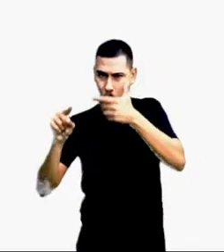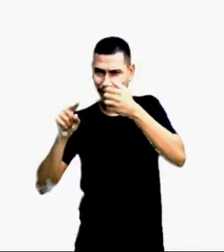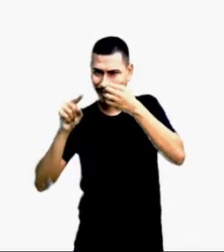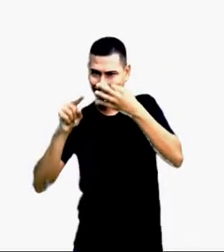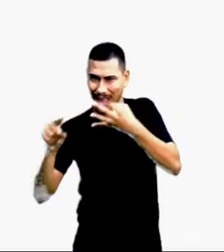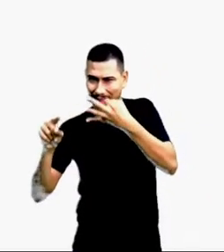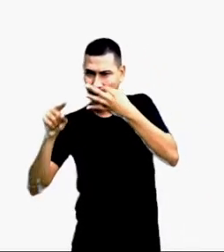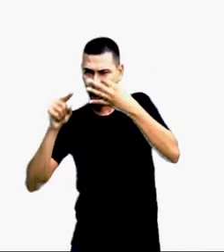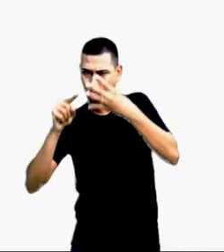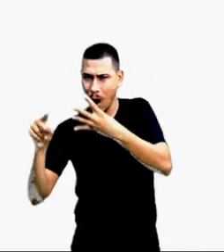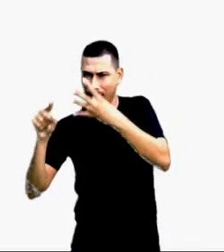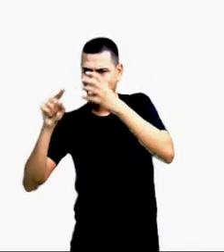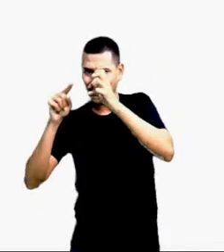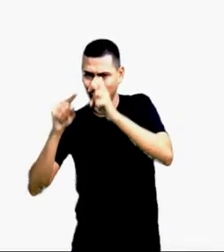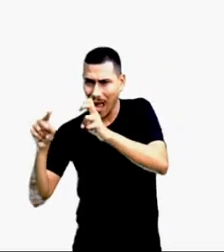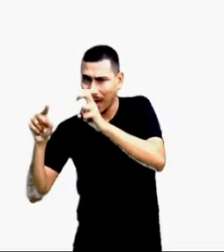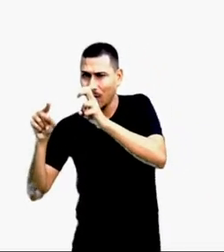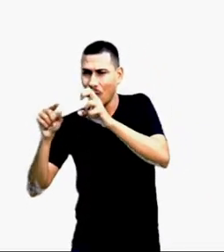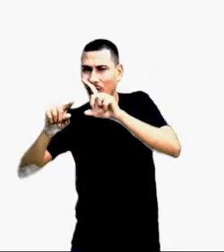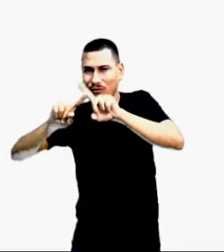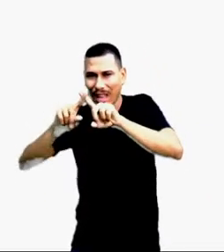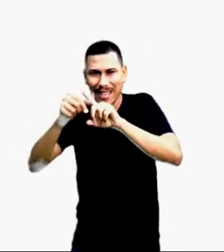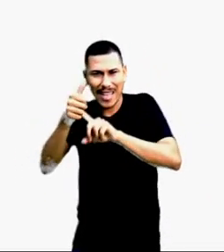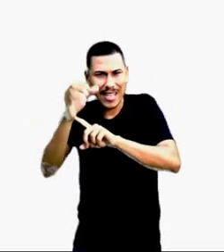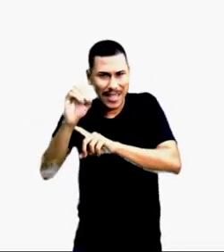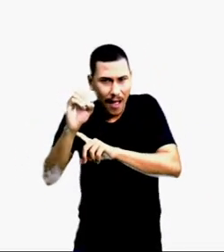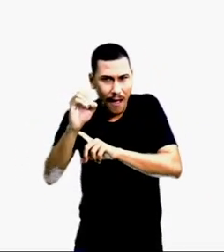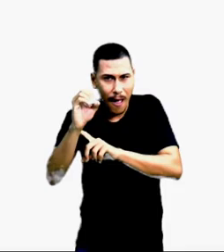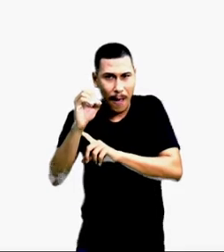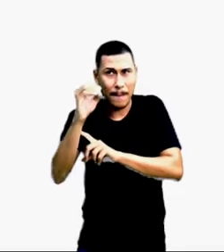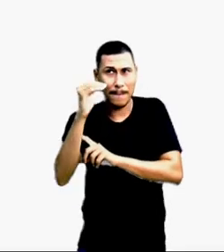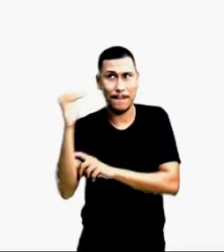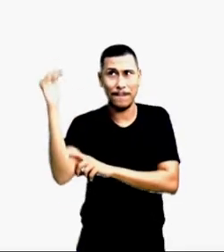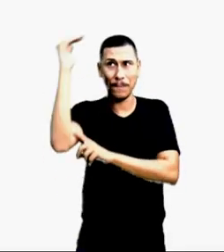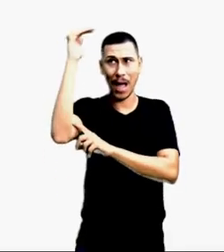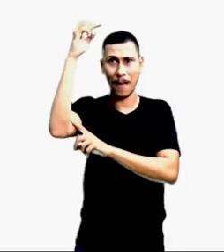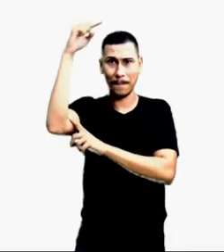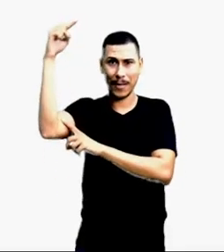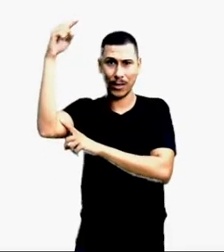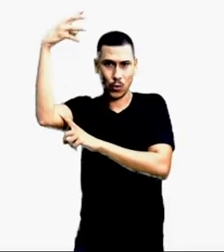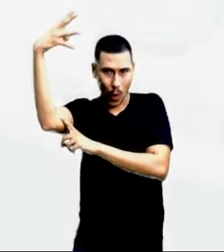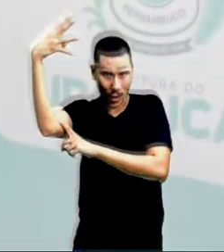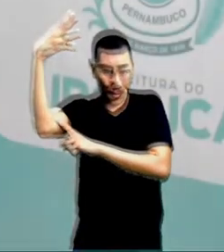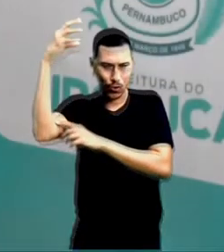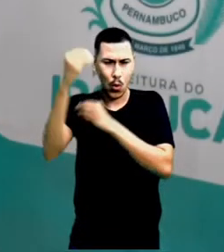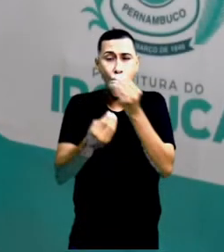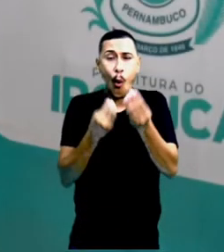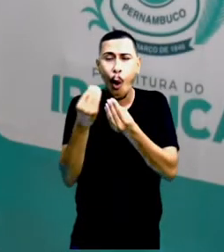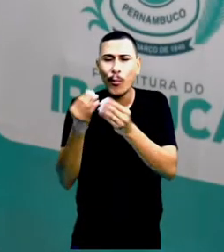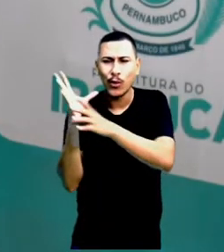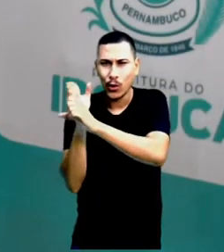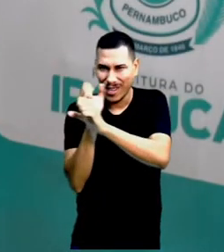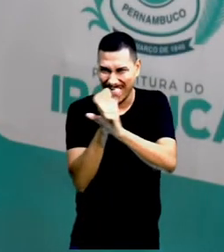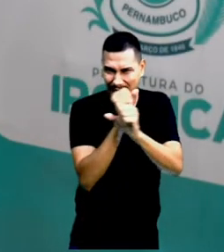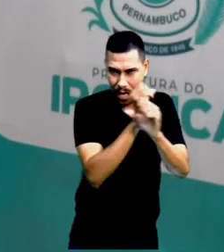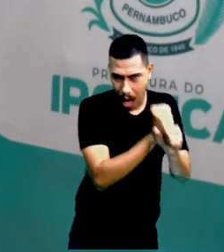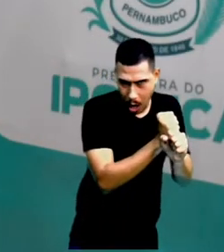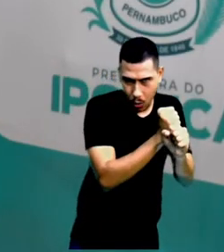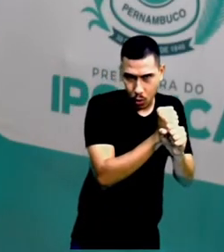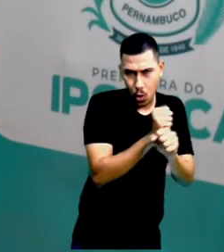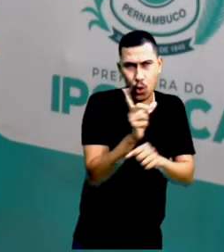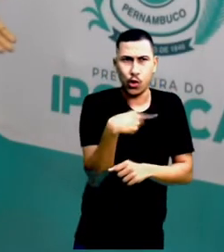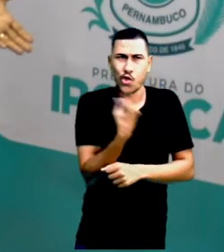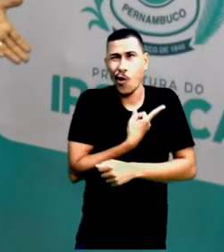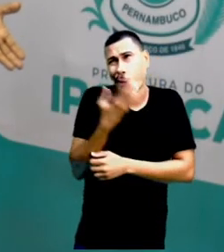aí, 5 vezes 10 elevado a menos 4. E agora, veja como esse cálculo ficaria se a gente